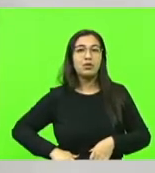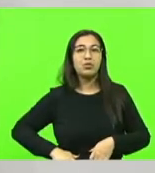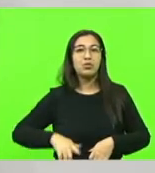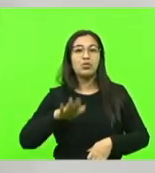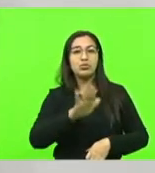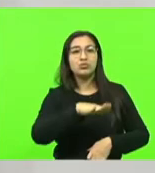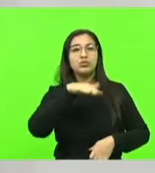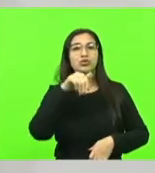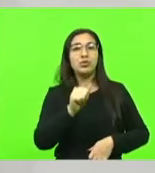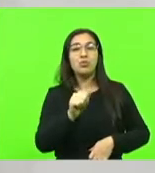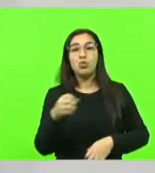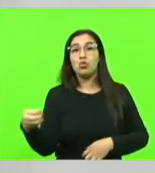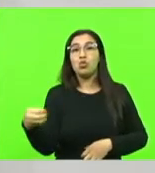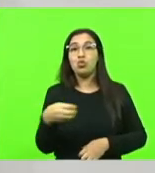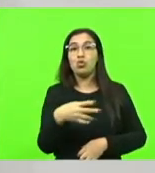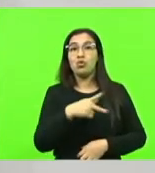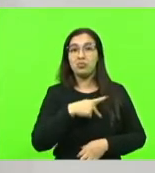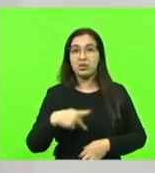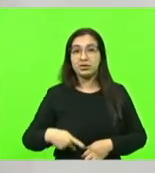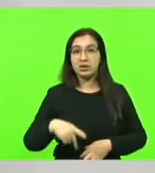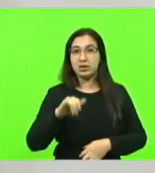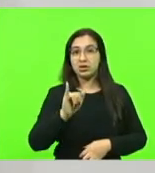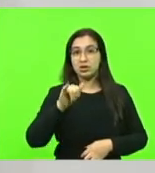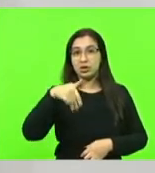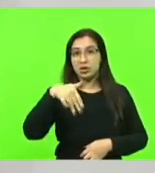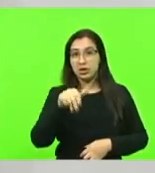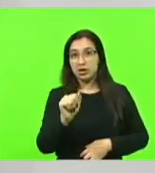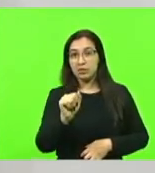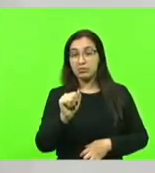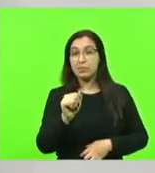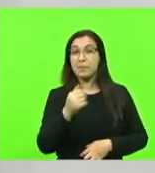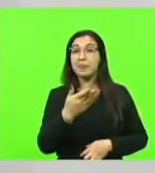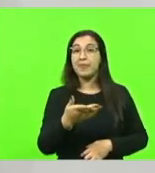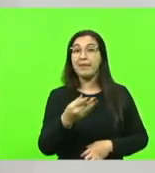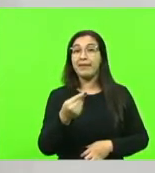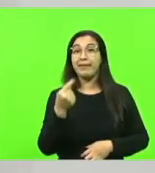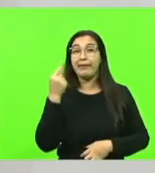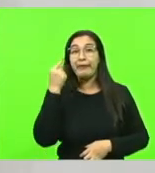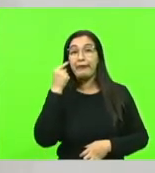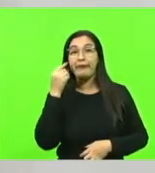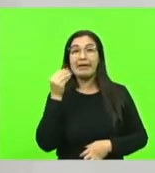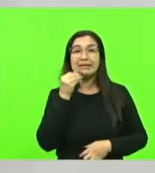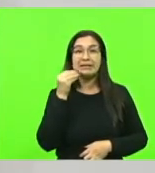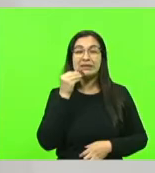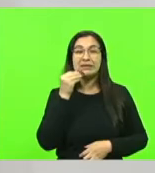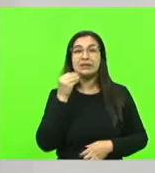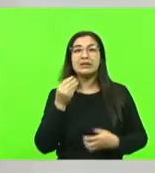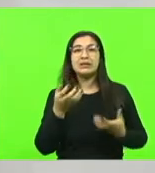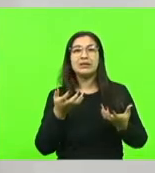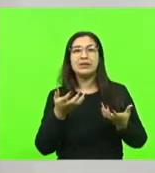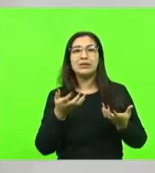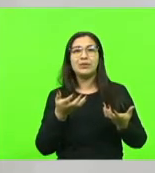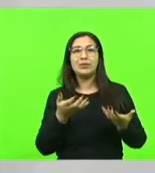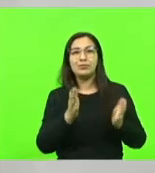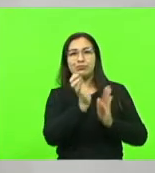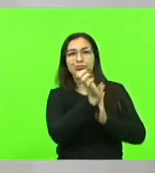novo presidente do IMA e que está tentando desburocratizar aquele órgão,